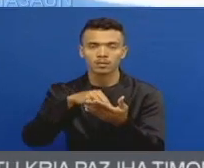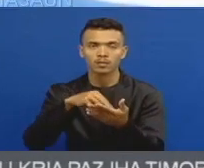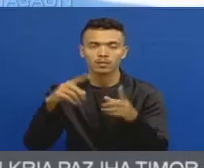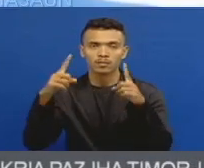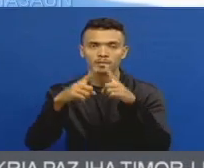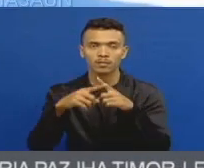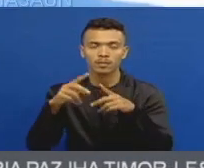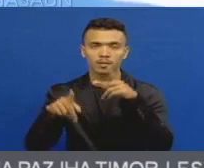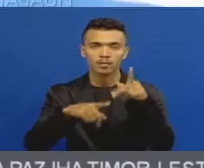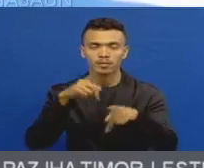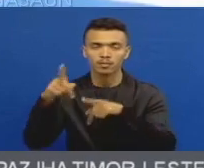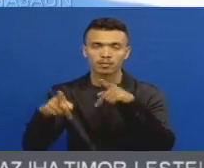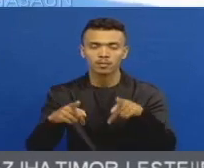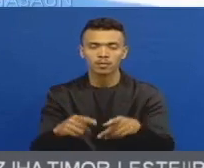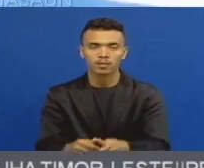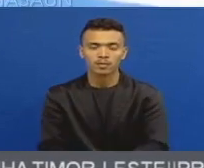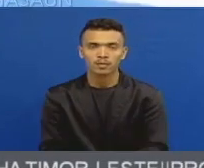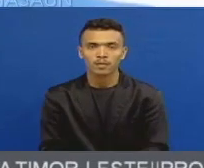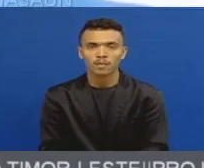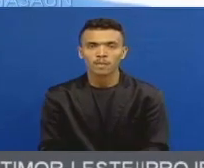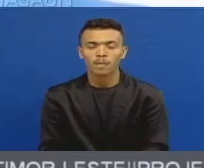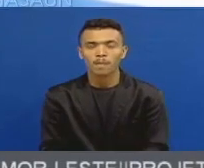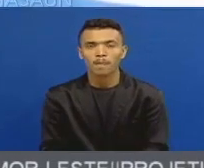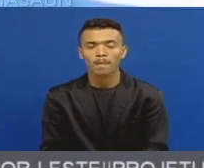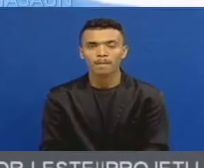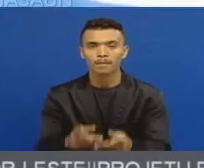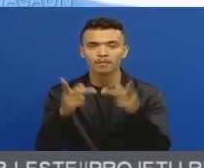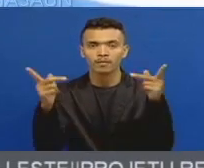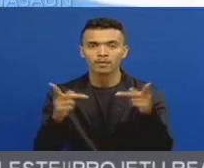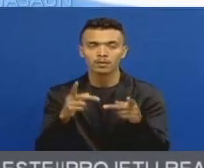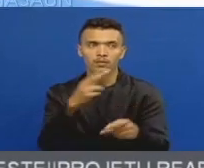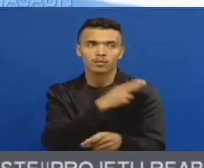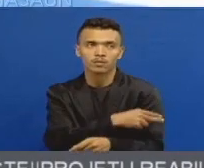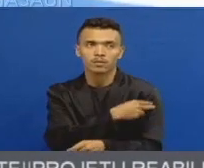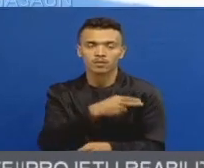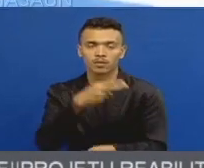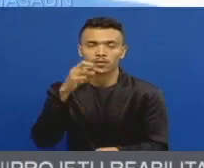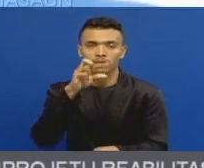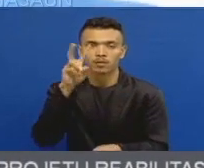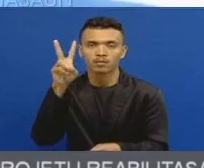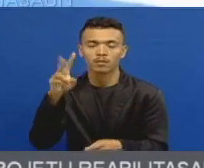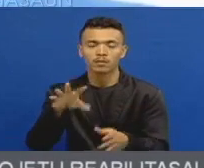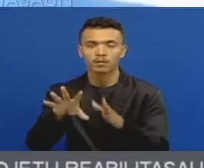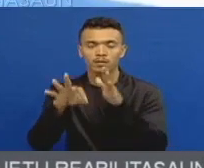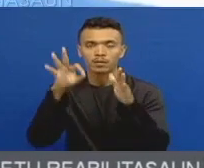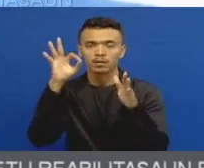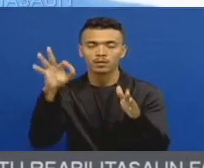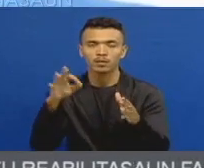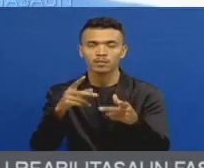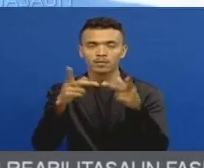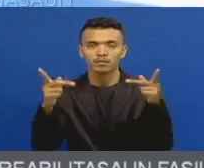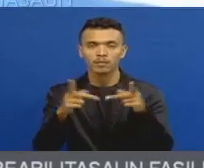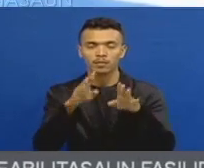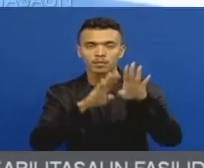especializada ba ia comunidade lilio ia area remotas. Fatin de memak Hospital Guido Valadares sempre hili, mak fatin de memak